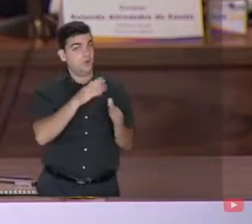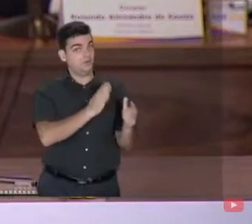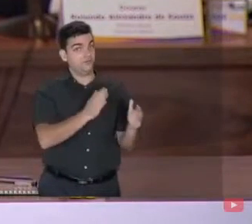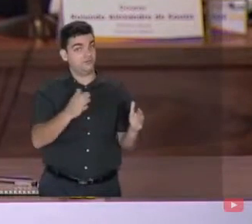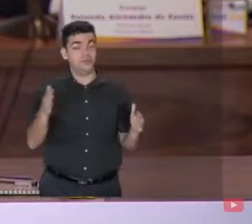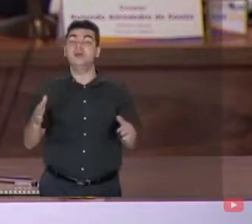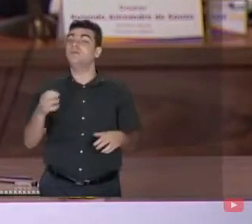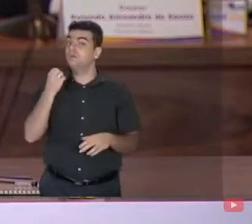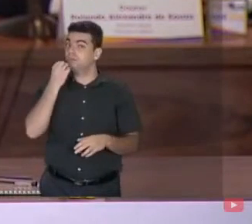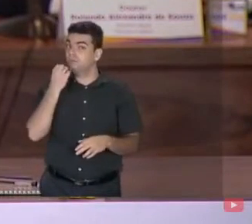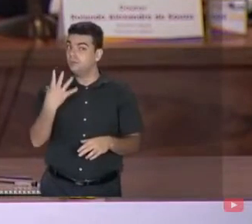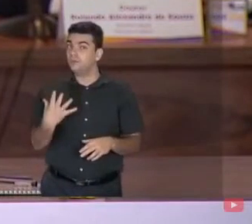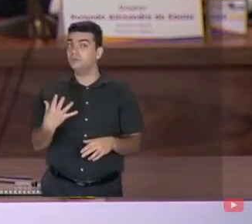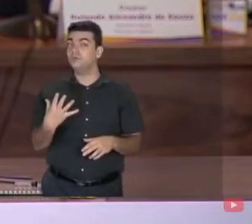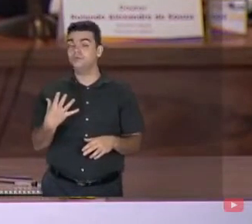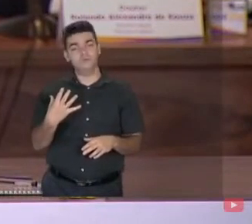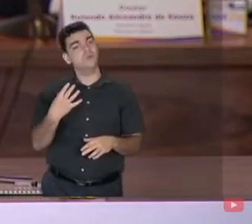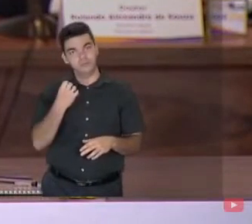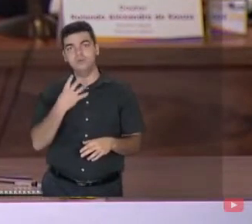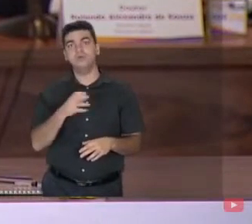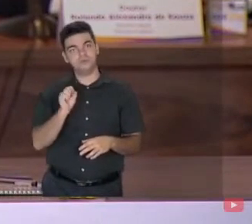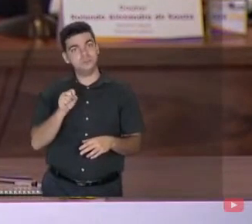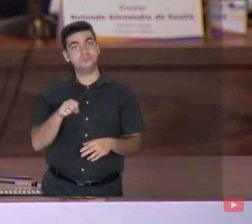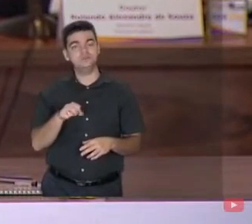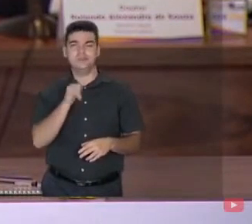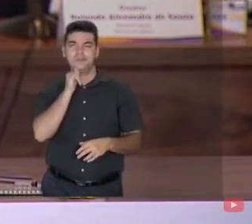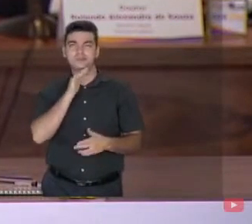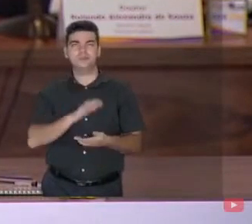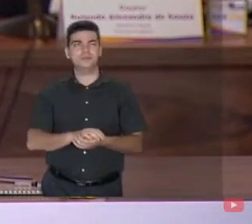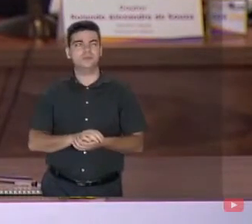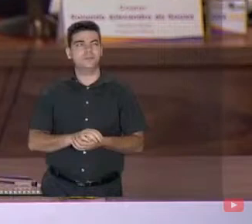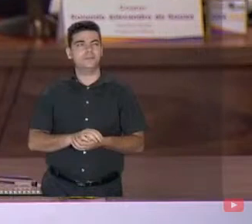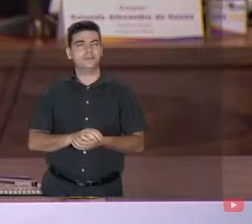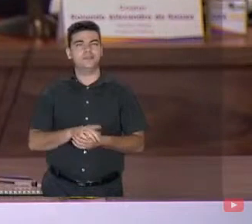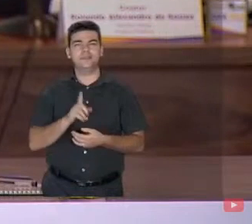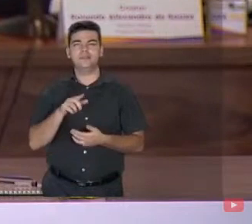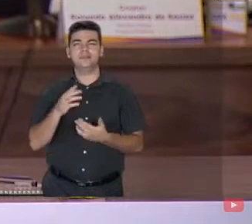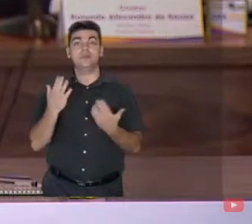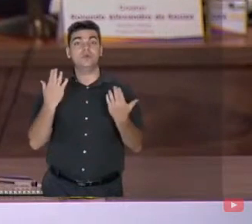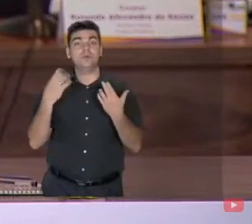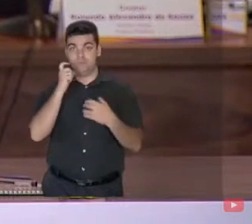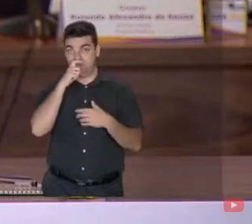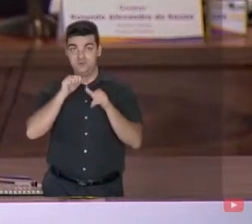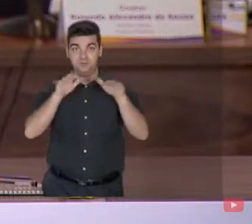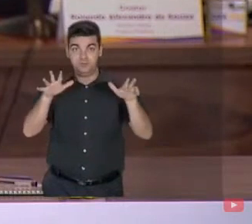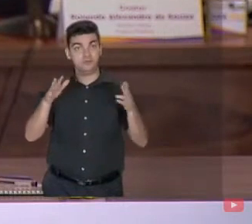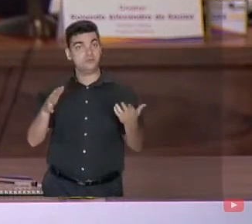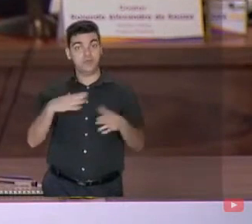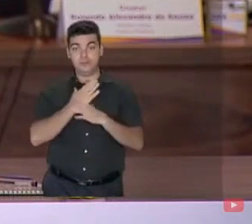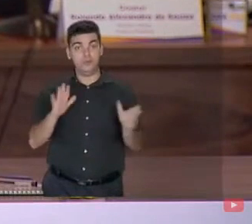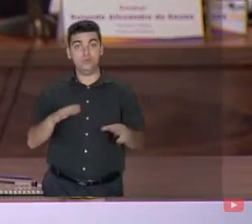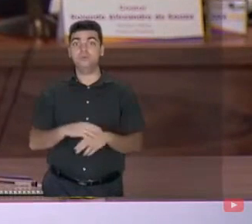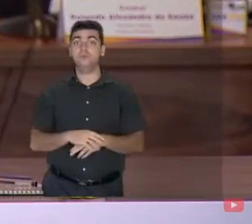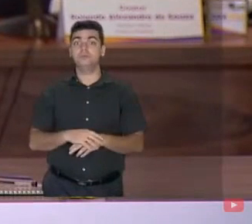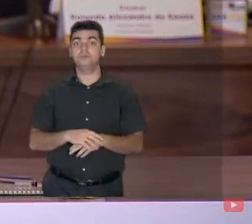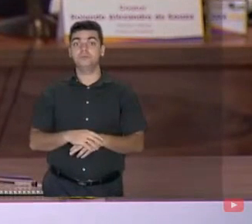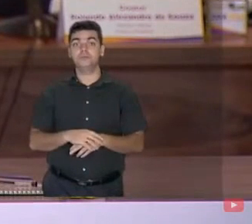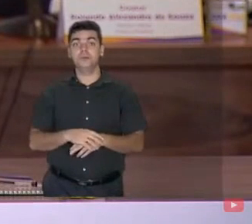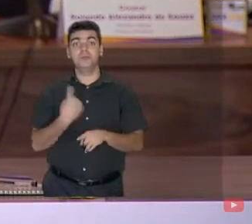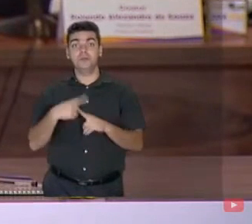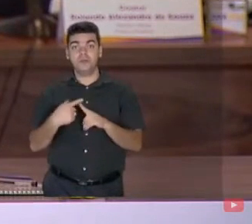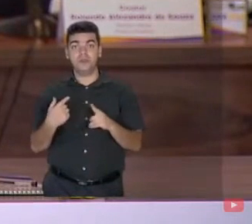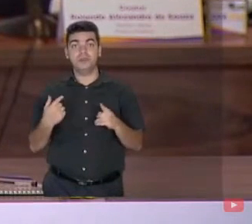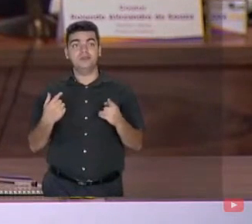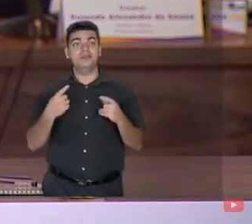tomados surtiram efeitos extremamente positivos, como, por exemplo, em relação a fake news. A